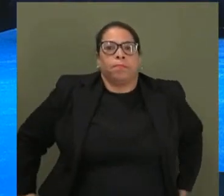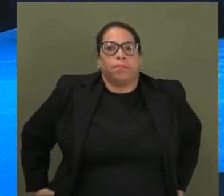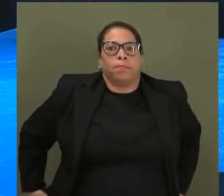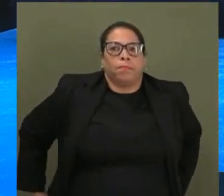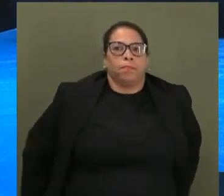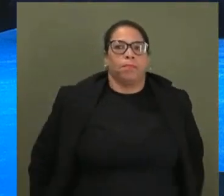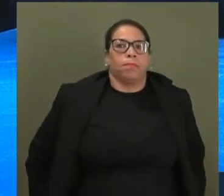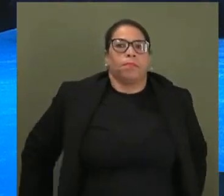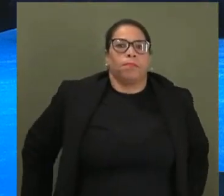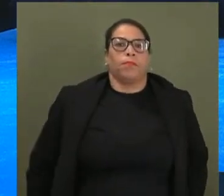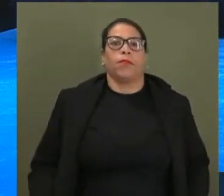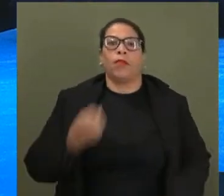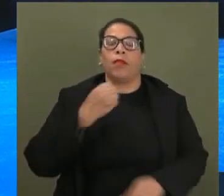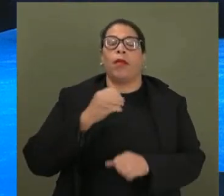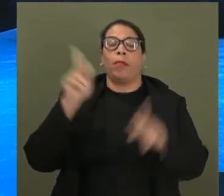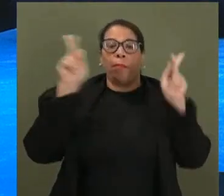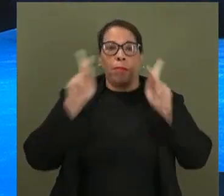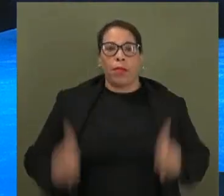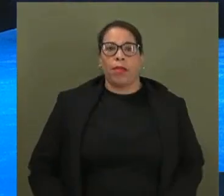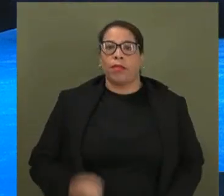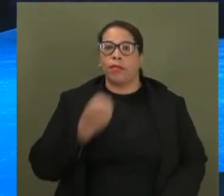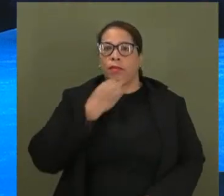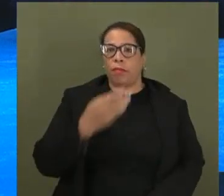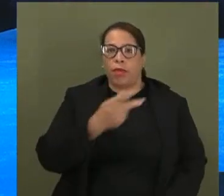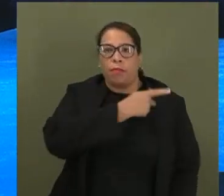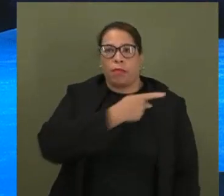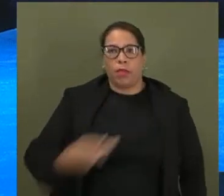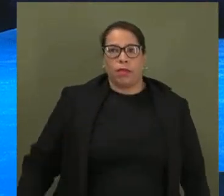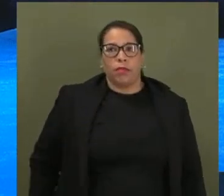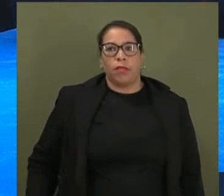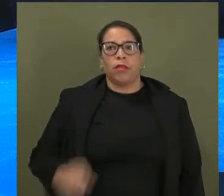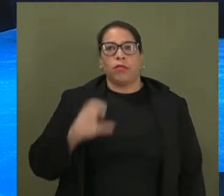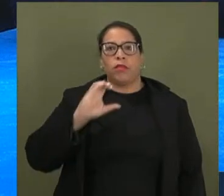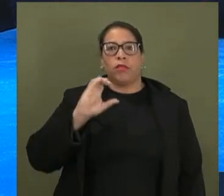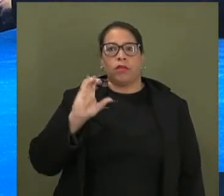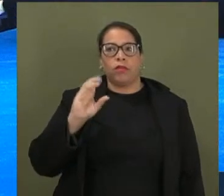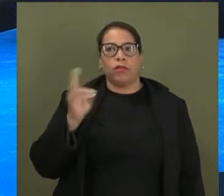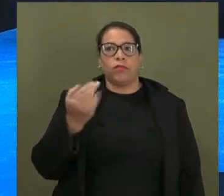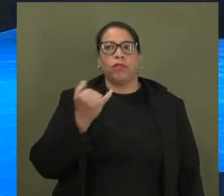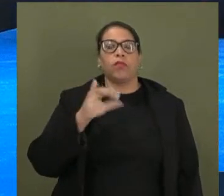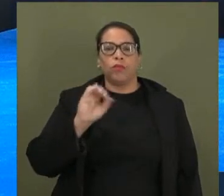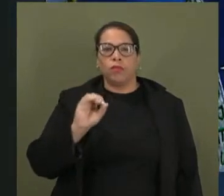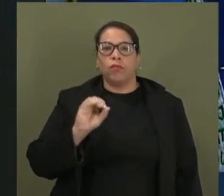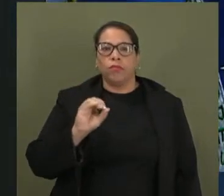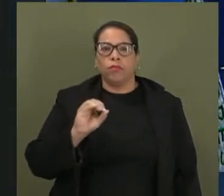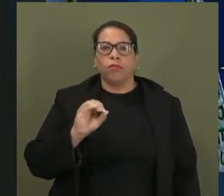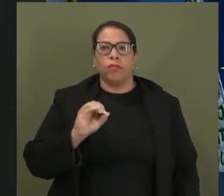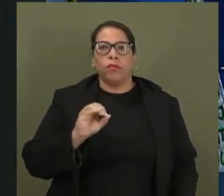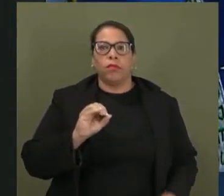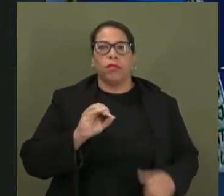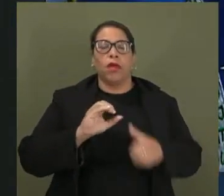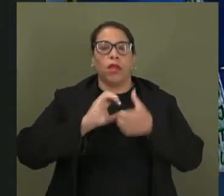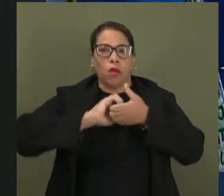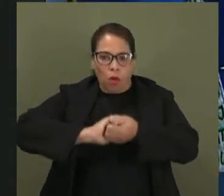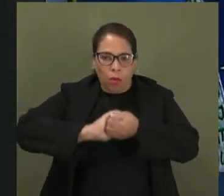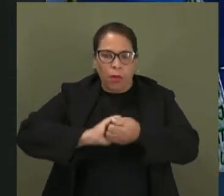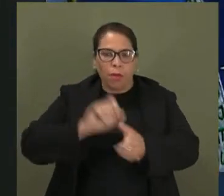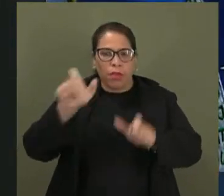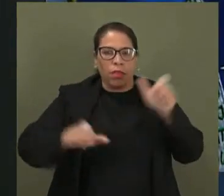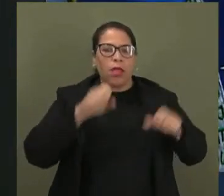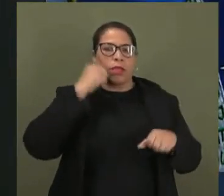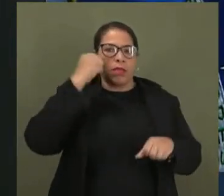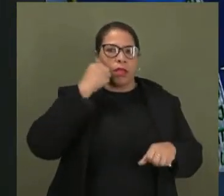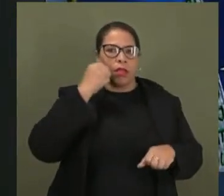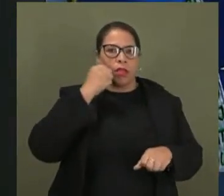Paz e bem, presidente, senador Chico Rodrigues, quero cumprimentar as senhoras